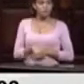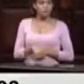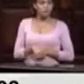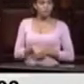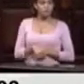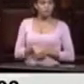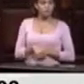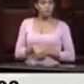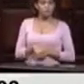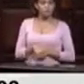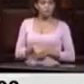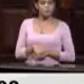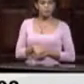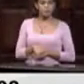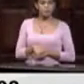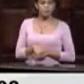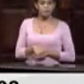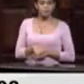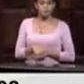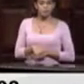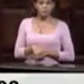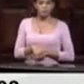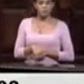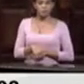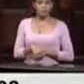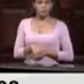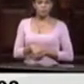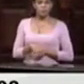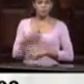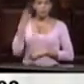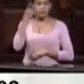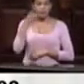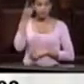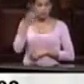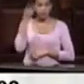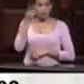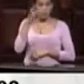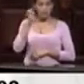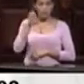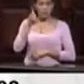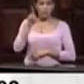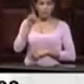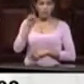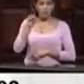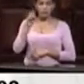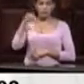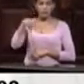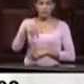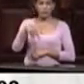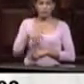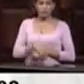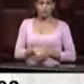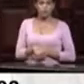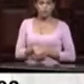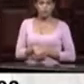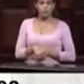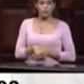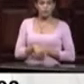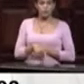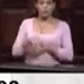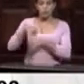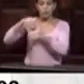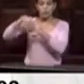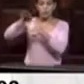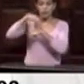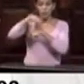senhoras e senhores deputados, deputado Edson Albertazzi, estou